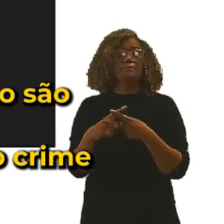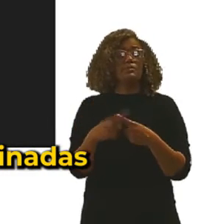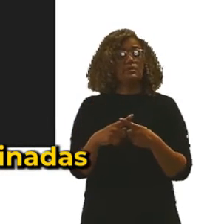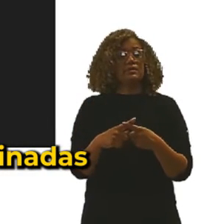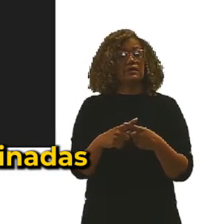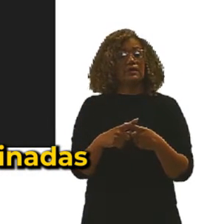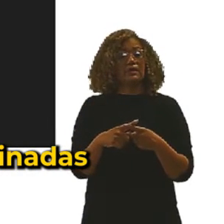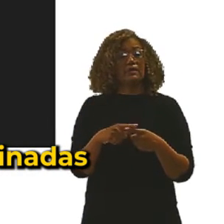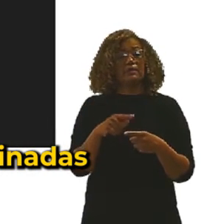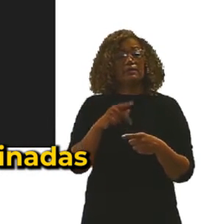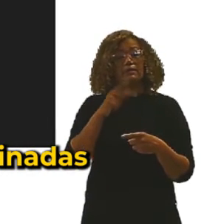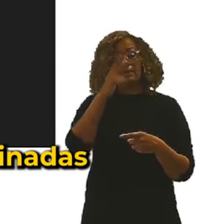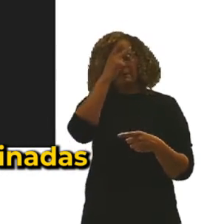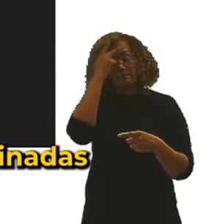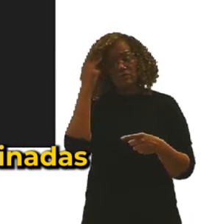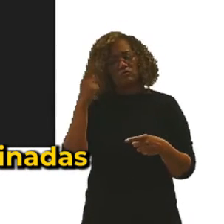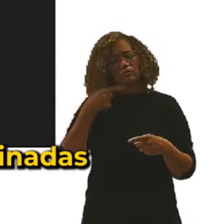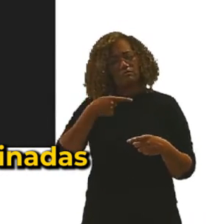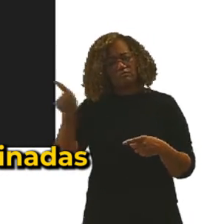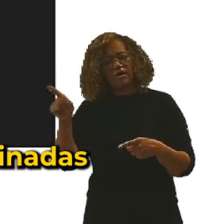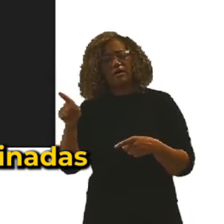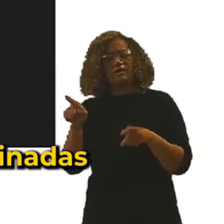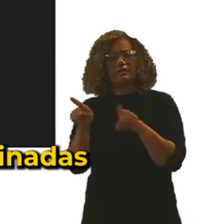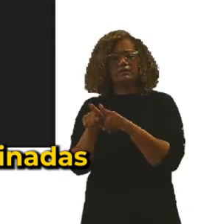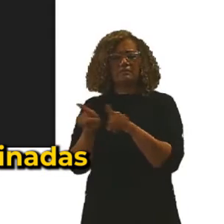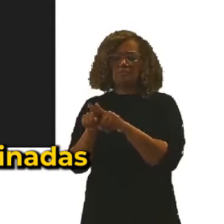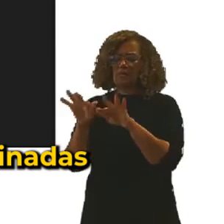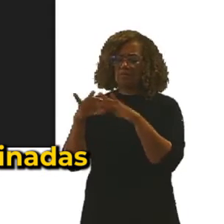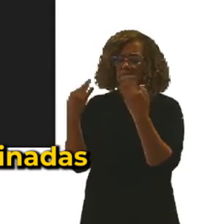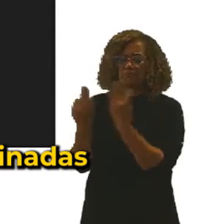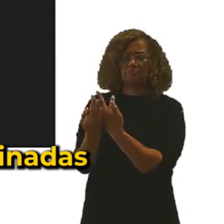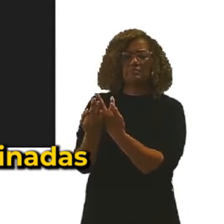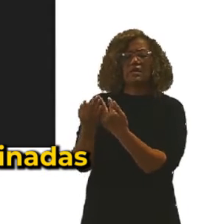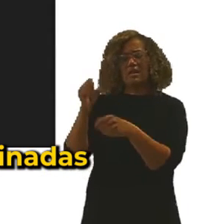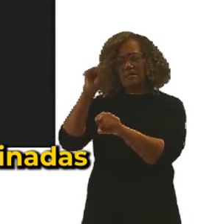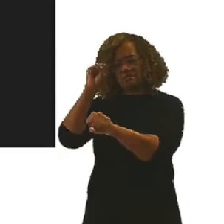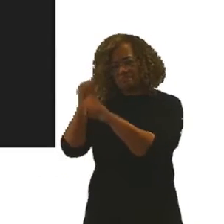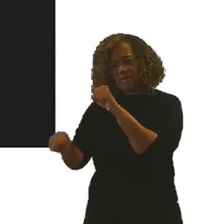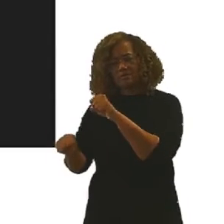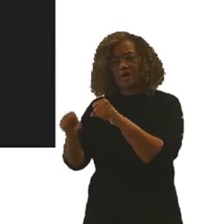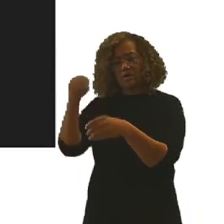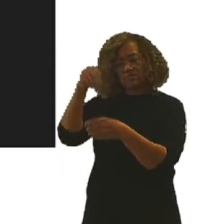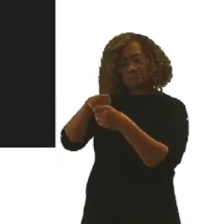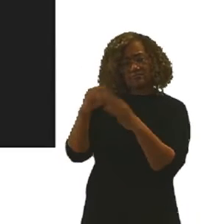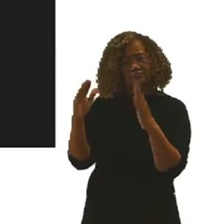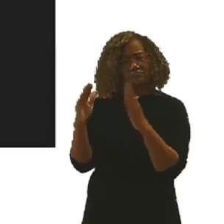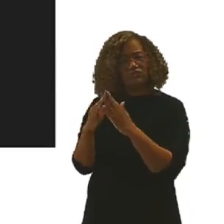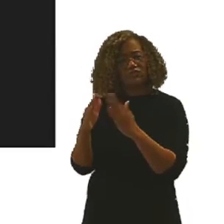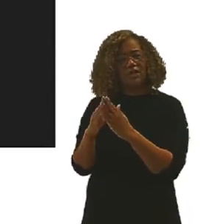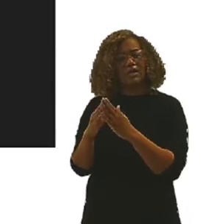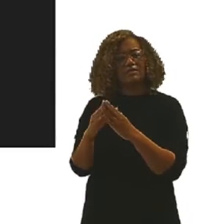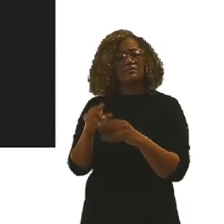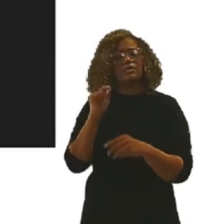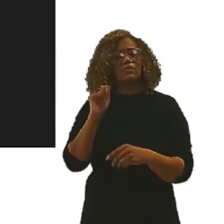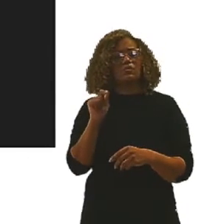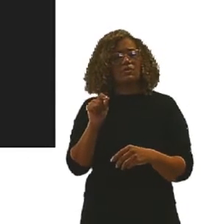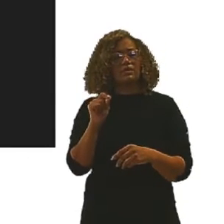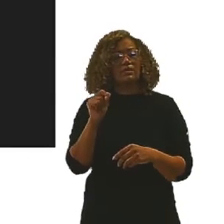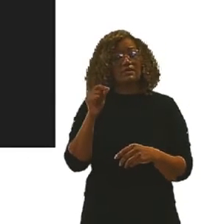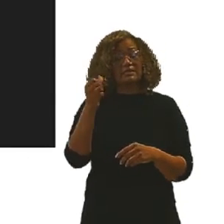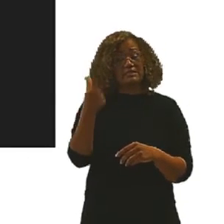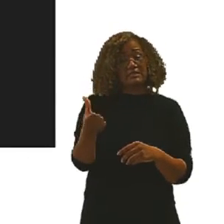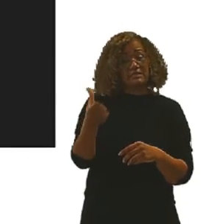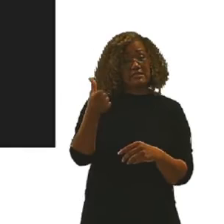foi a casa também, faleceram na casa e foram assassinadas na casa. O fundamento,